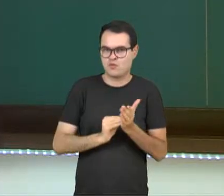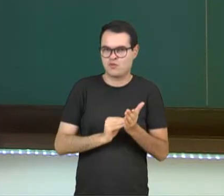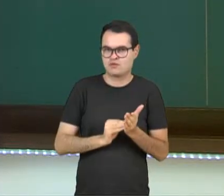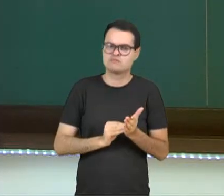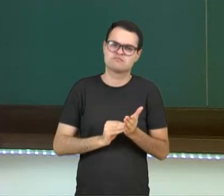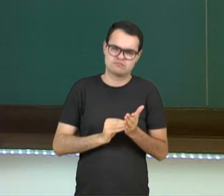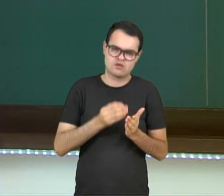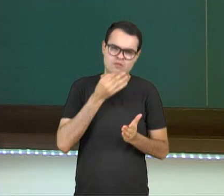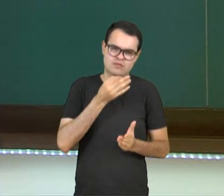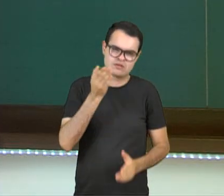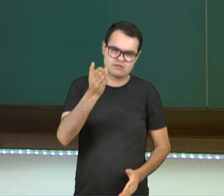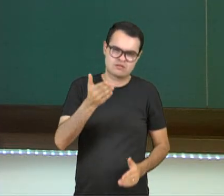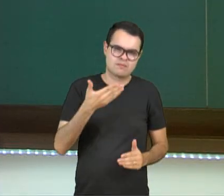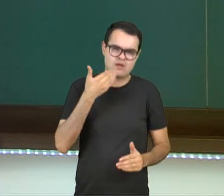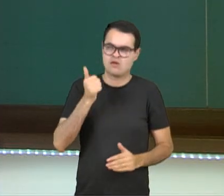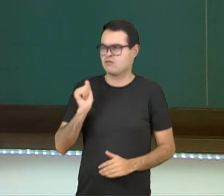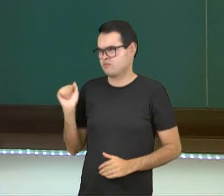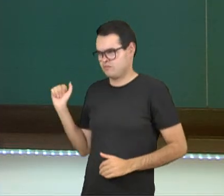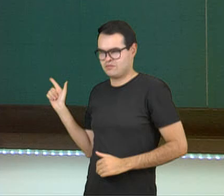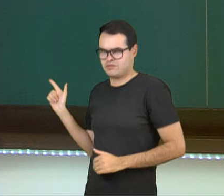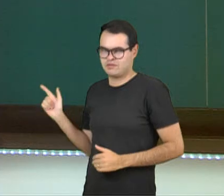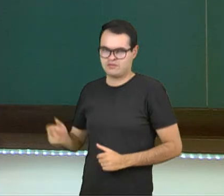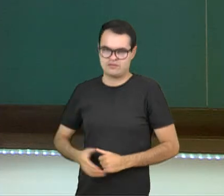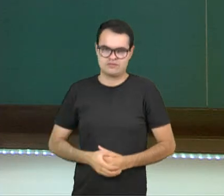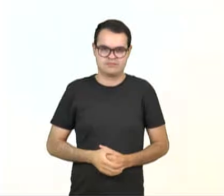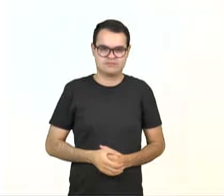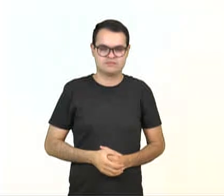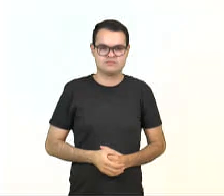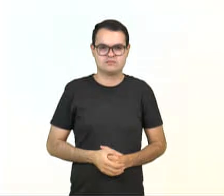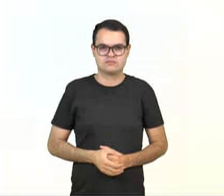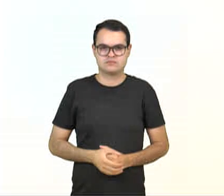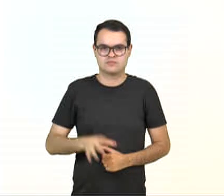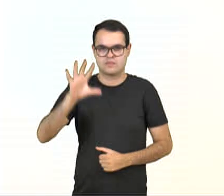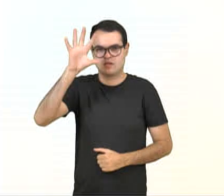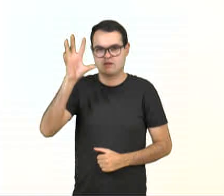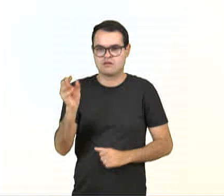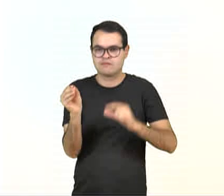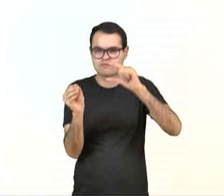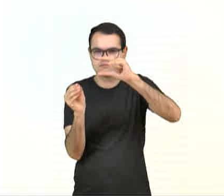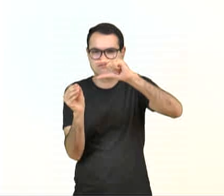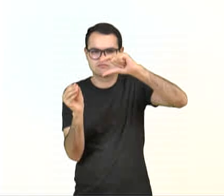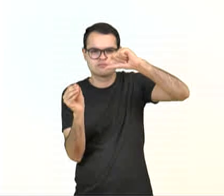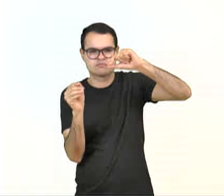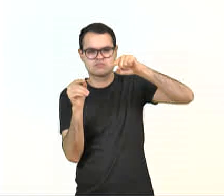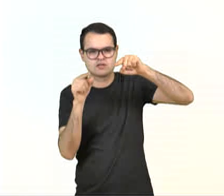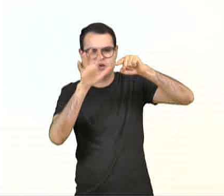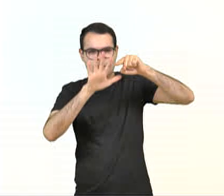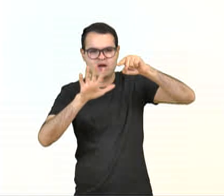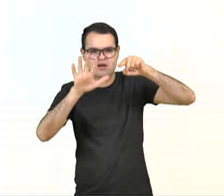que a sua vale mais que essa, tá? O chifre da África é uma região